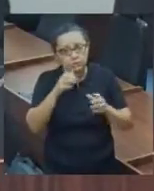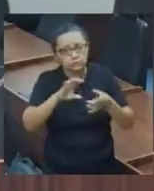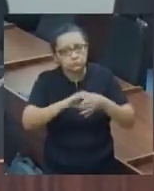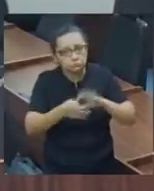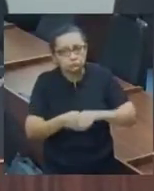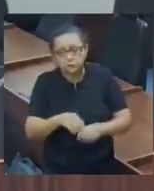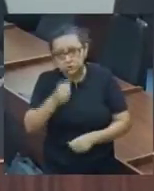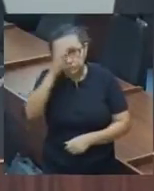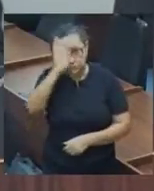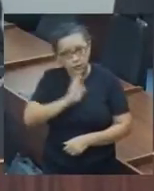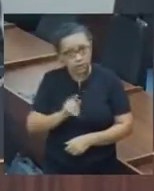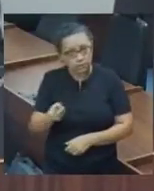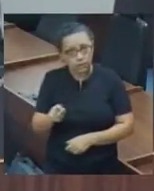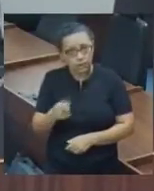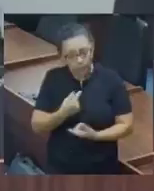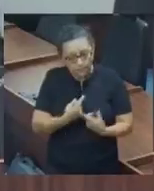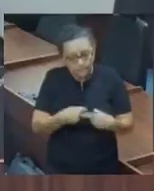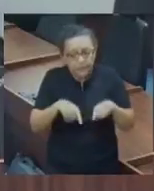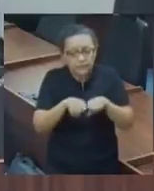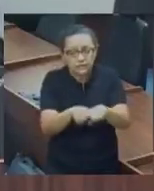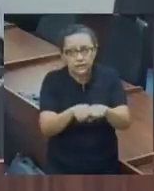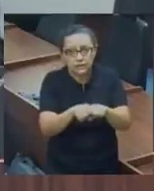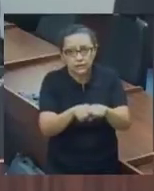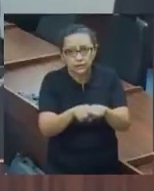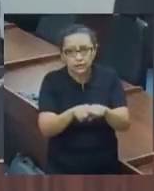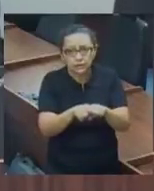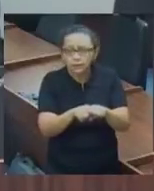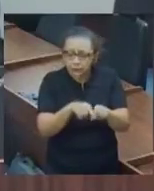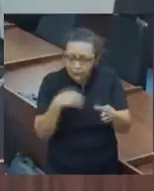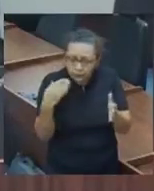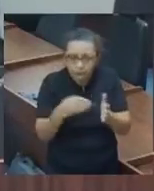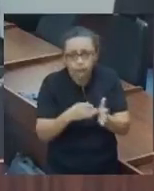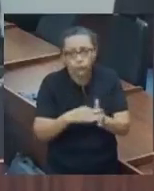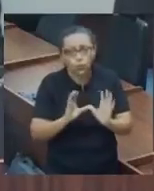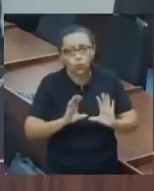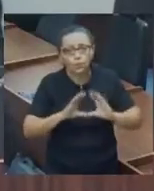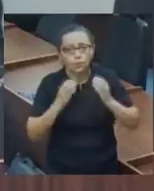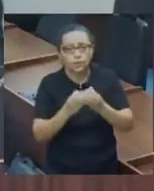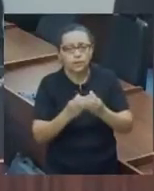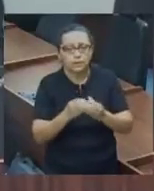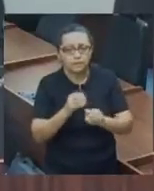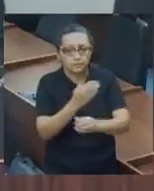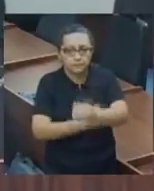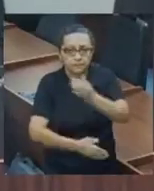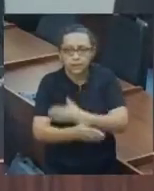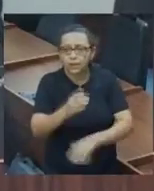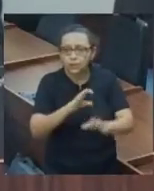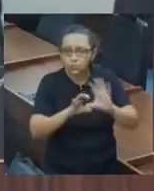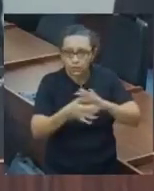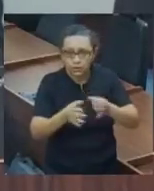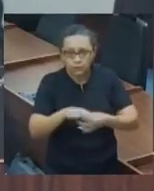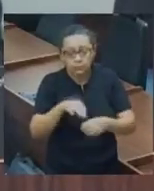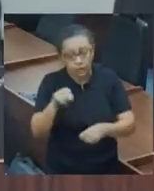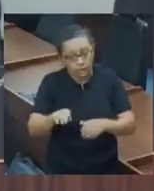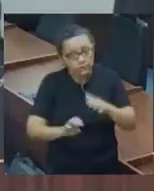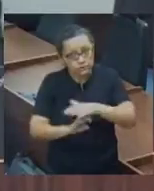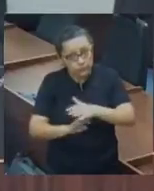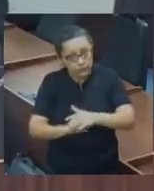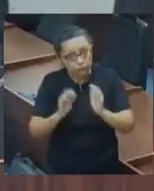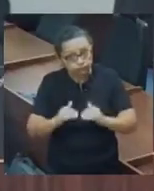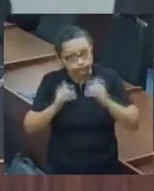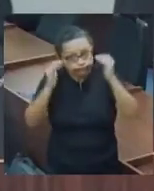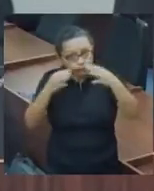gratuitamente uma parceira integral do comitê paralímpico né e elas não nem a outro bock